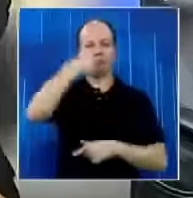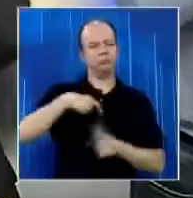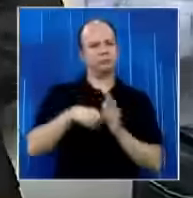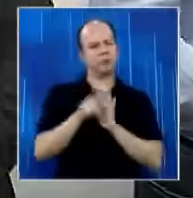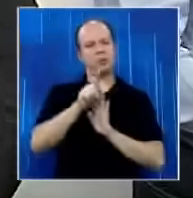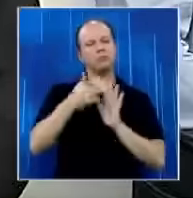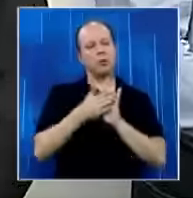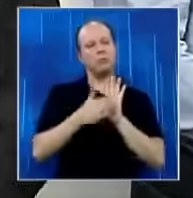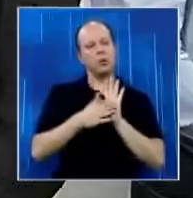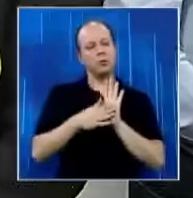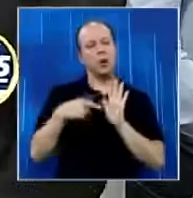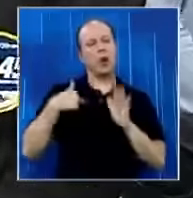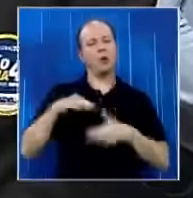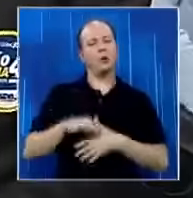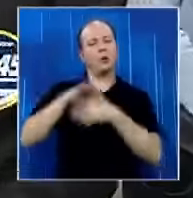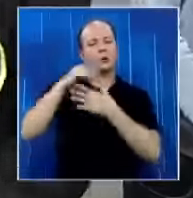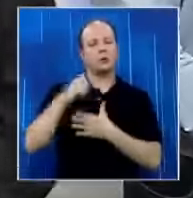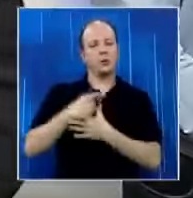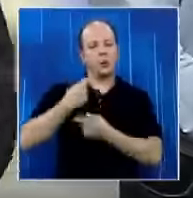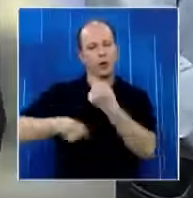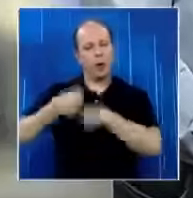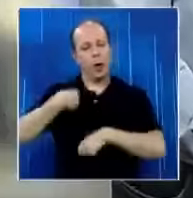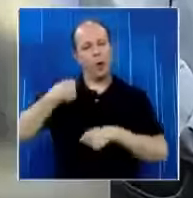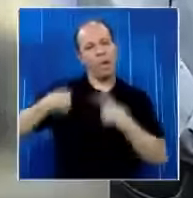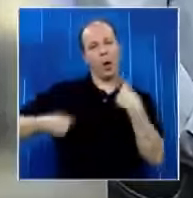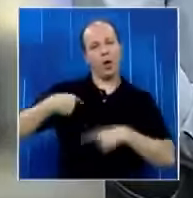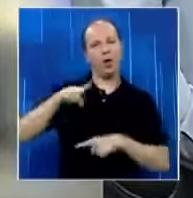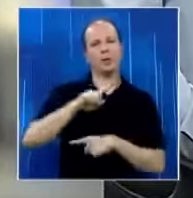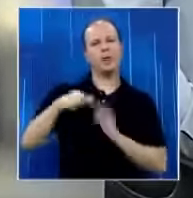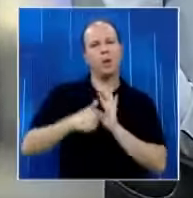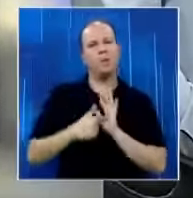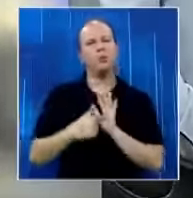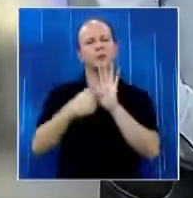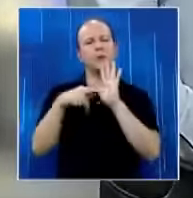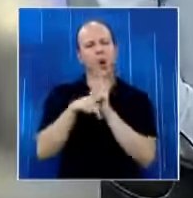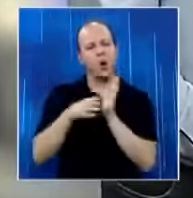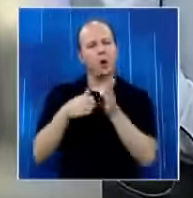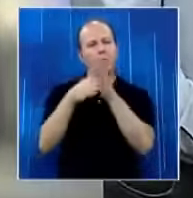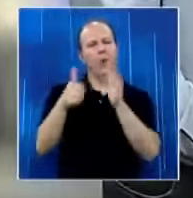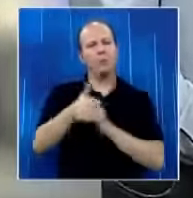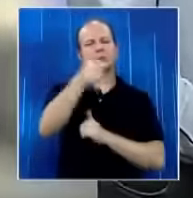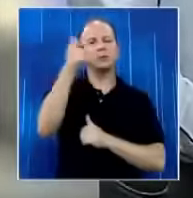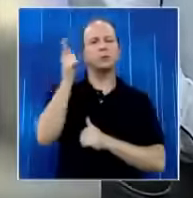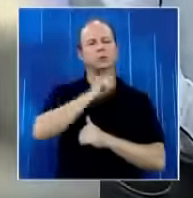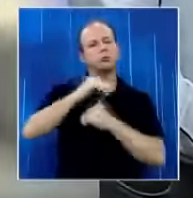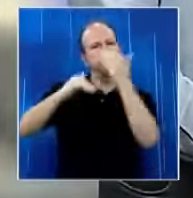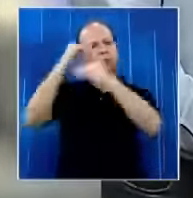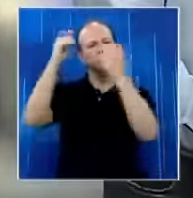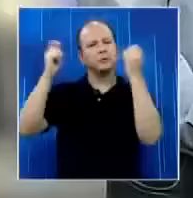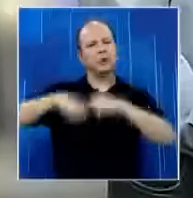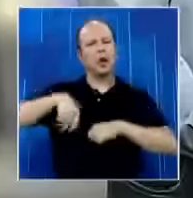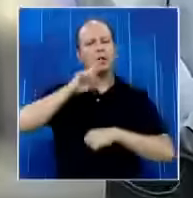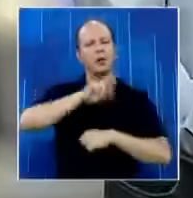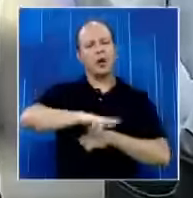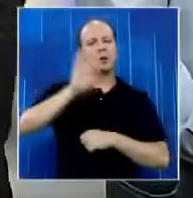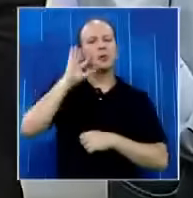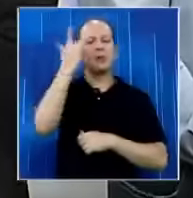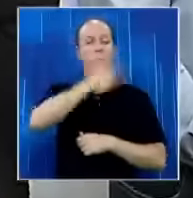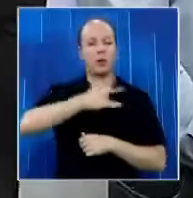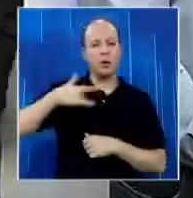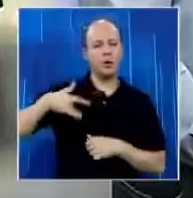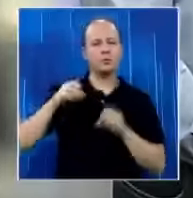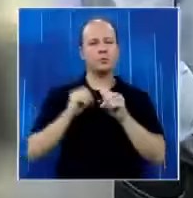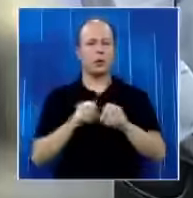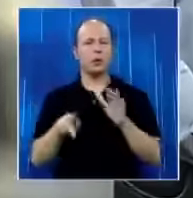cima de propostas. Eu sou um gestor, um administrador, não sou político. Mostrei aqui caminhos positivos e construtivos para resolvermos o problema da